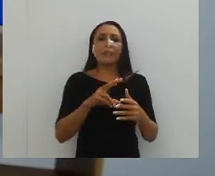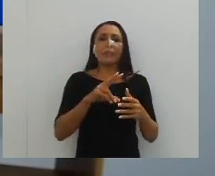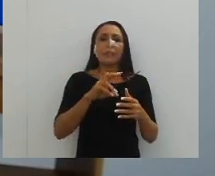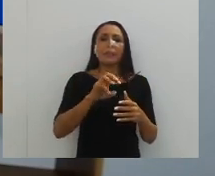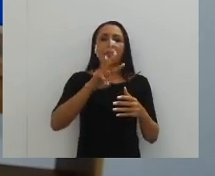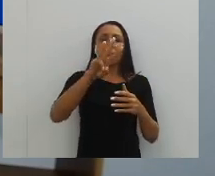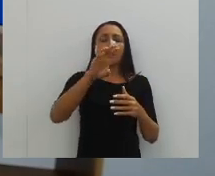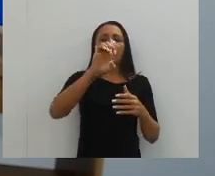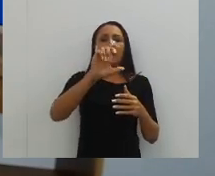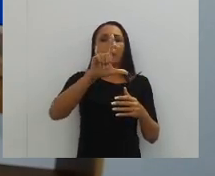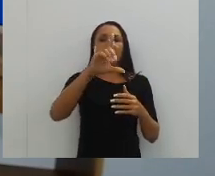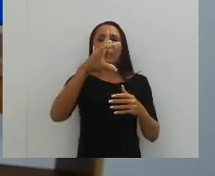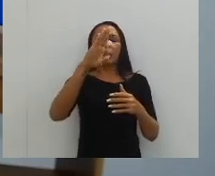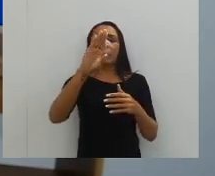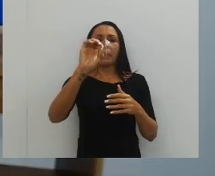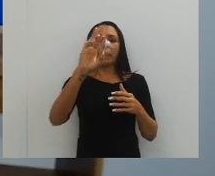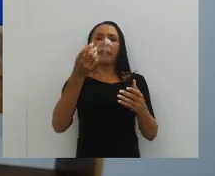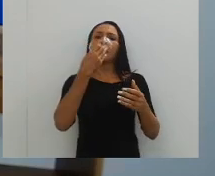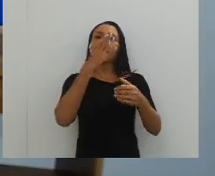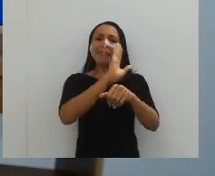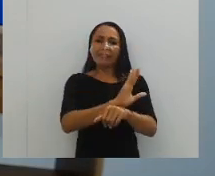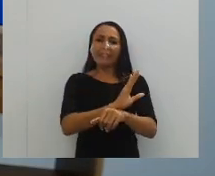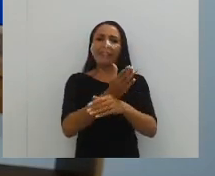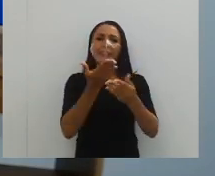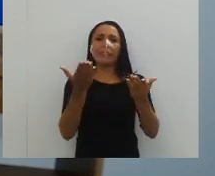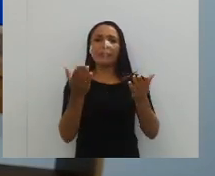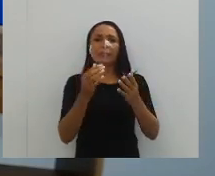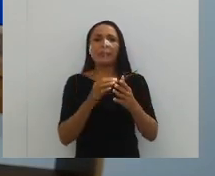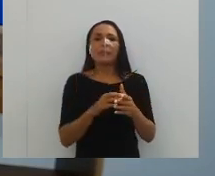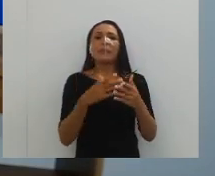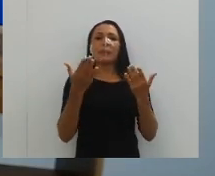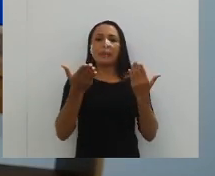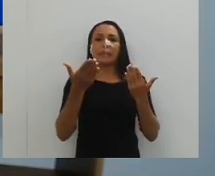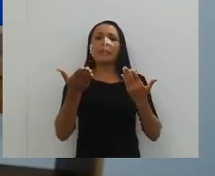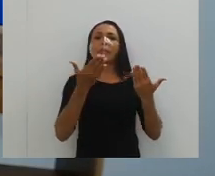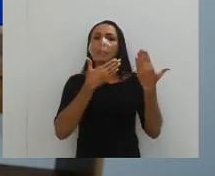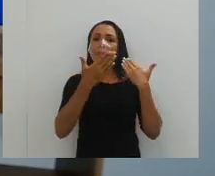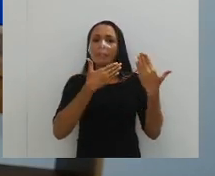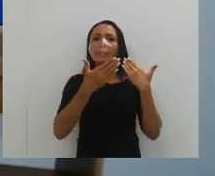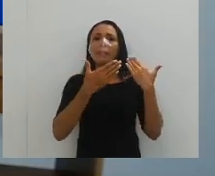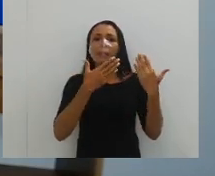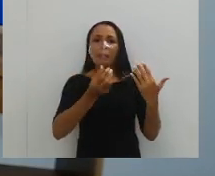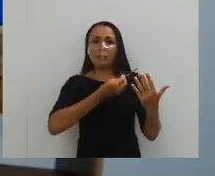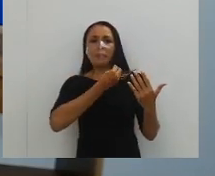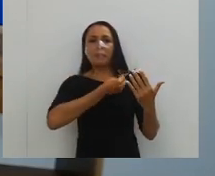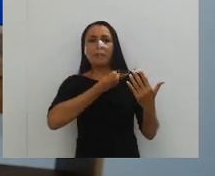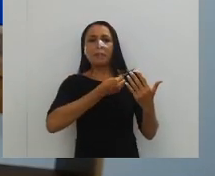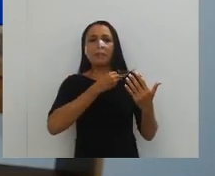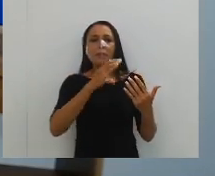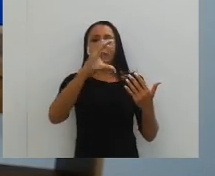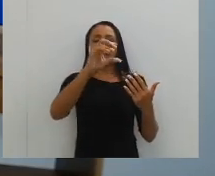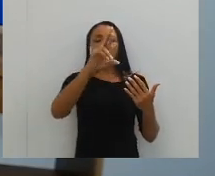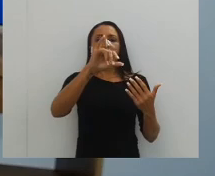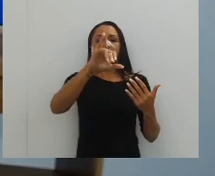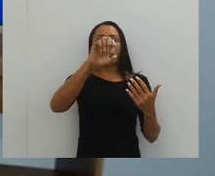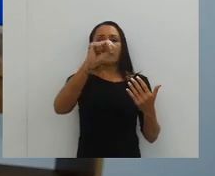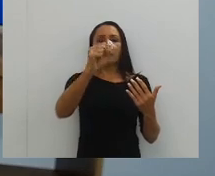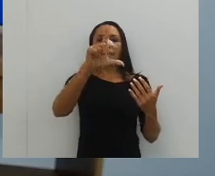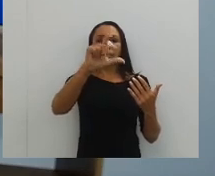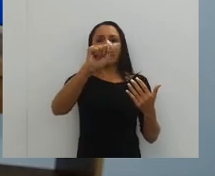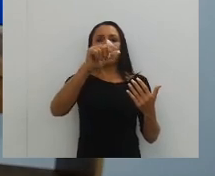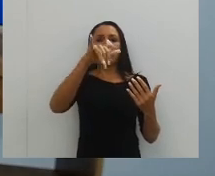o Elber, tá aí, boa tarde, meu amigo Elber. Tá vendo, ó? O chat aqui tá ao vivo aqui, ó. Tem uma Crisline também aqui que botou boa